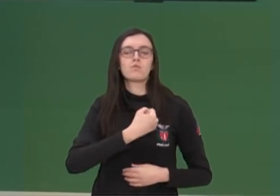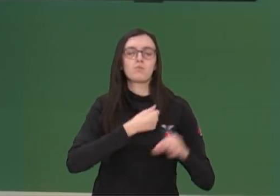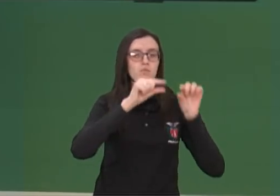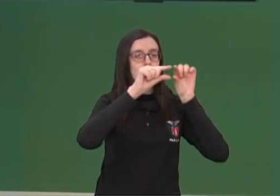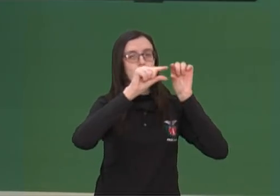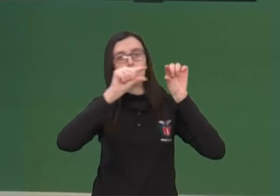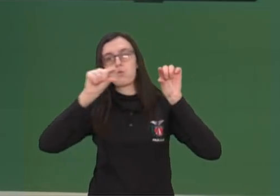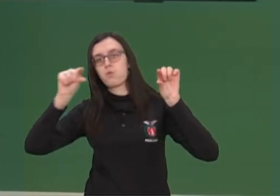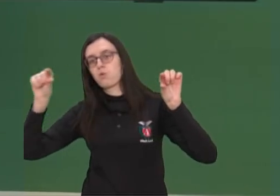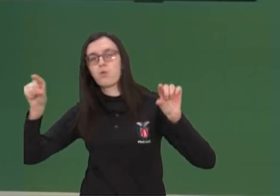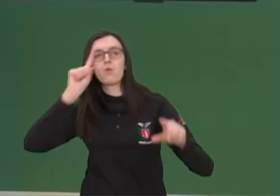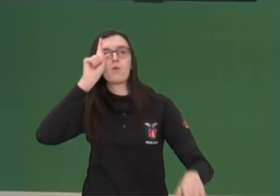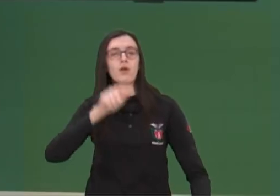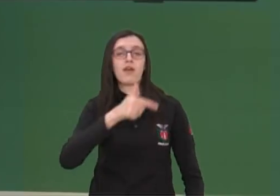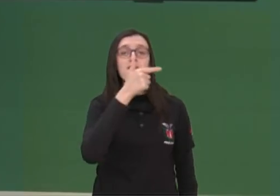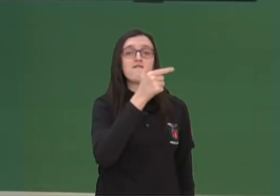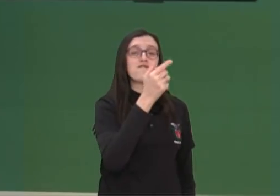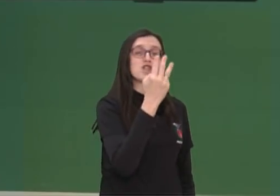gente vai ler